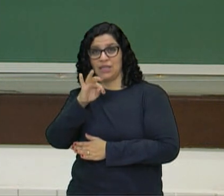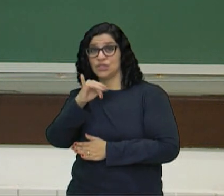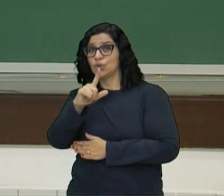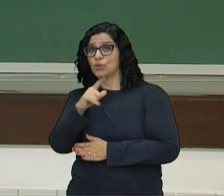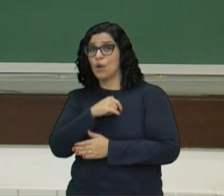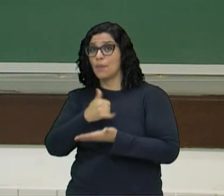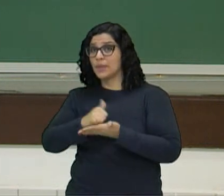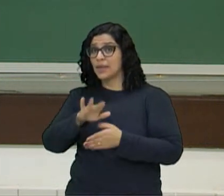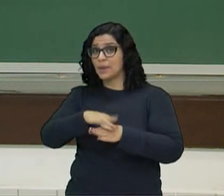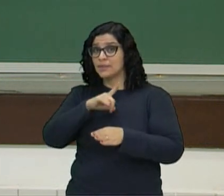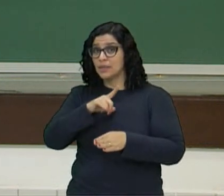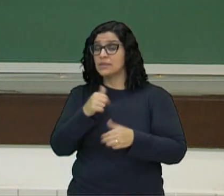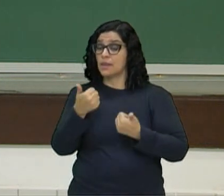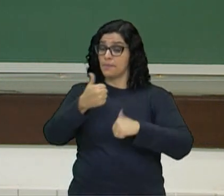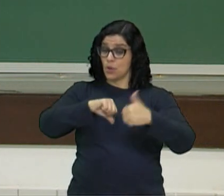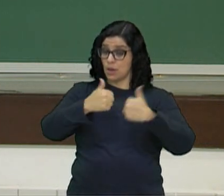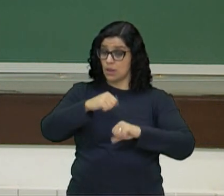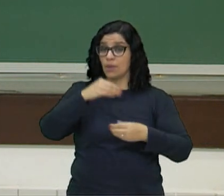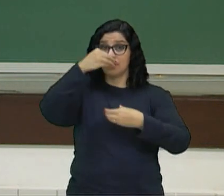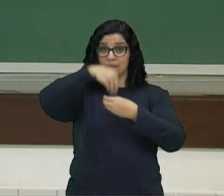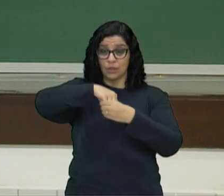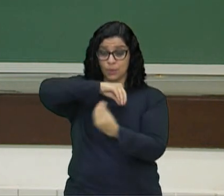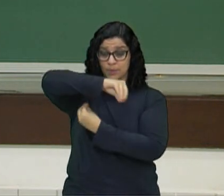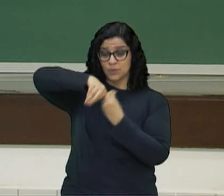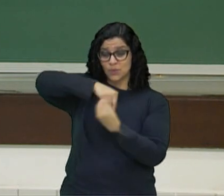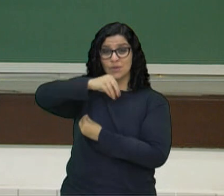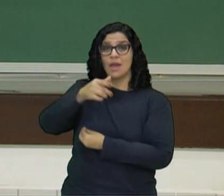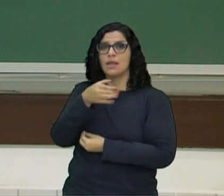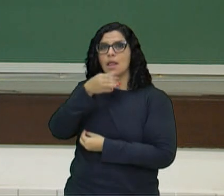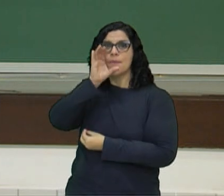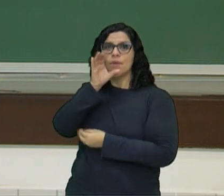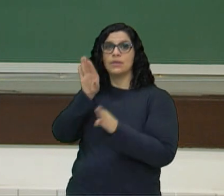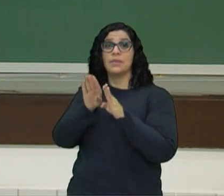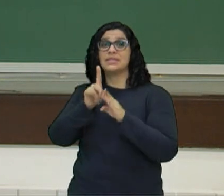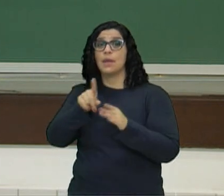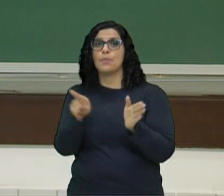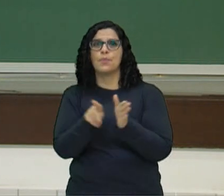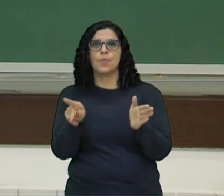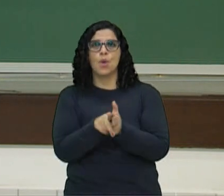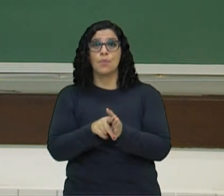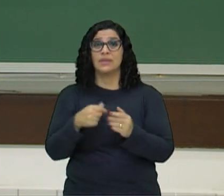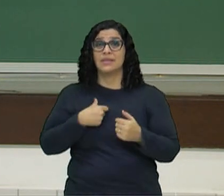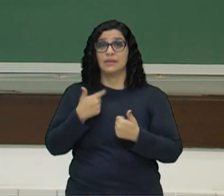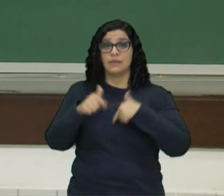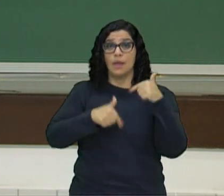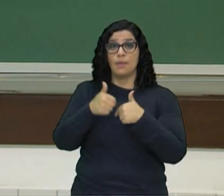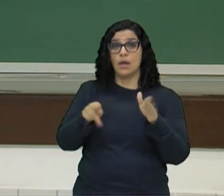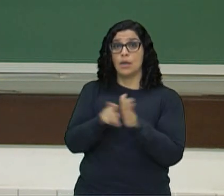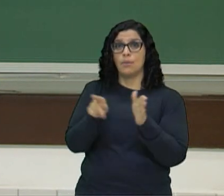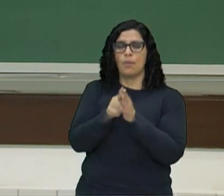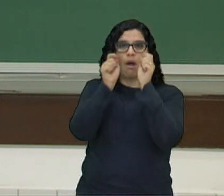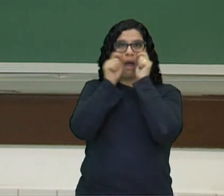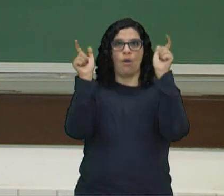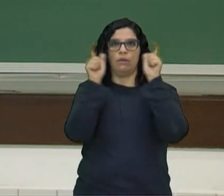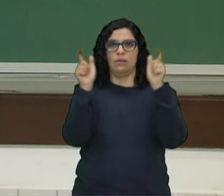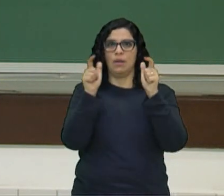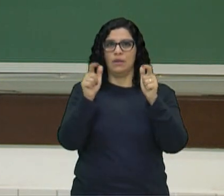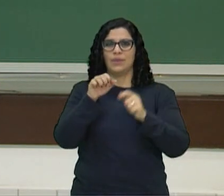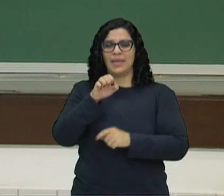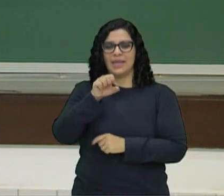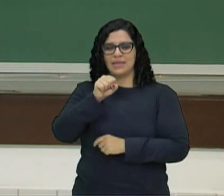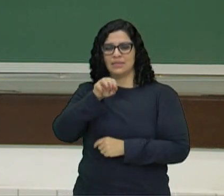se tiver moléculas químicas ricas em energia ali dentro. Se tiver somente estimulantes do sistema nervoso para você ficar acordado, que é o que ele